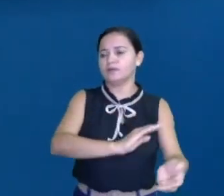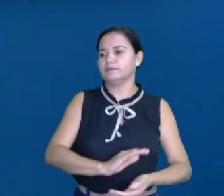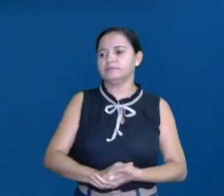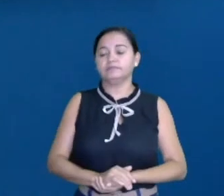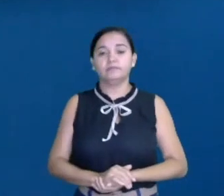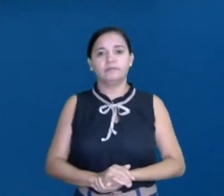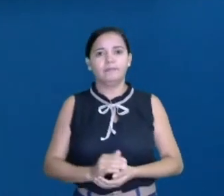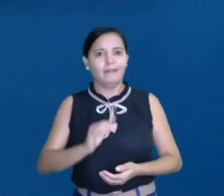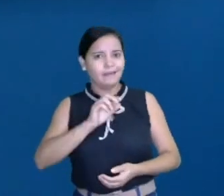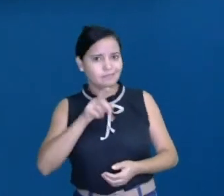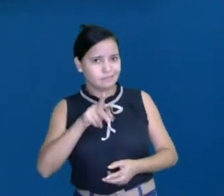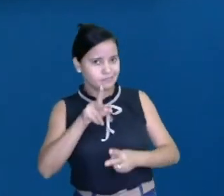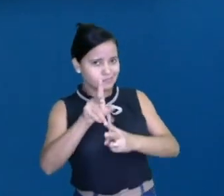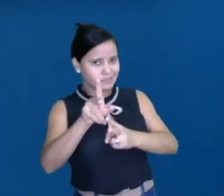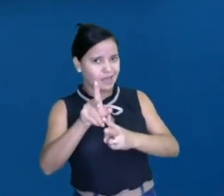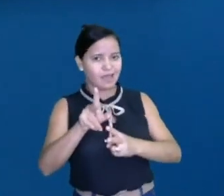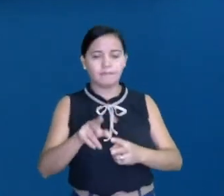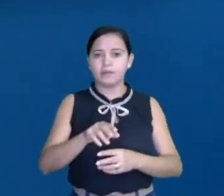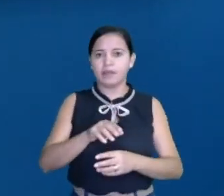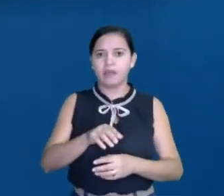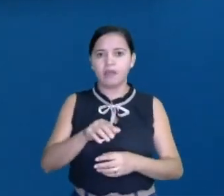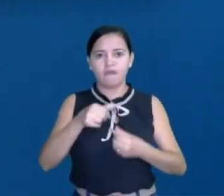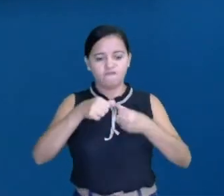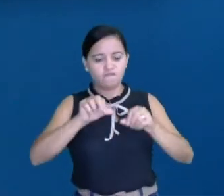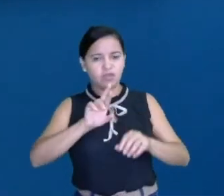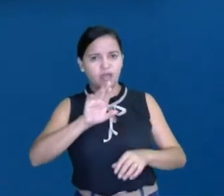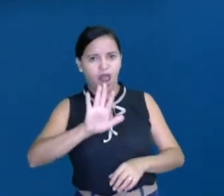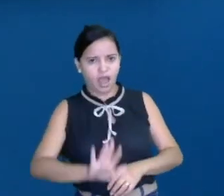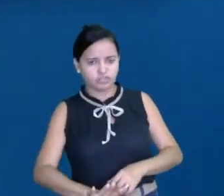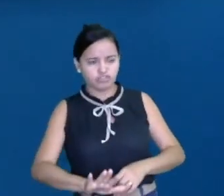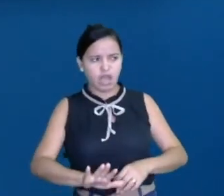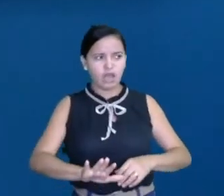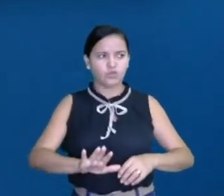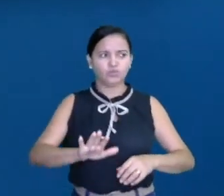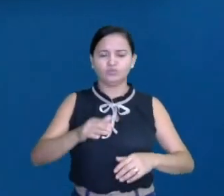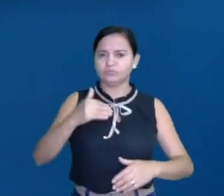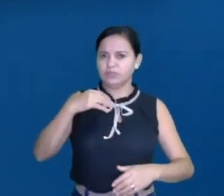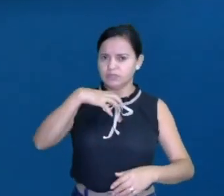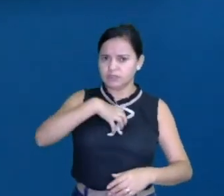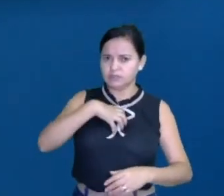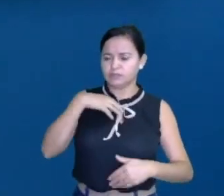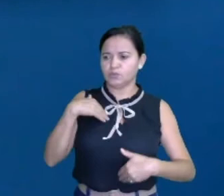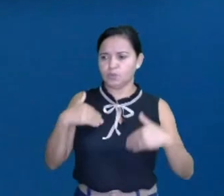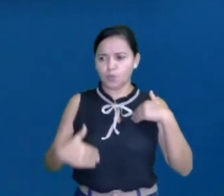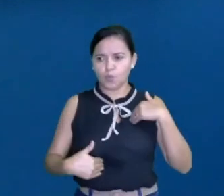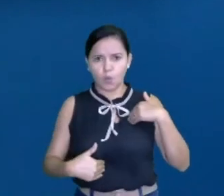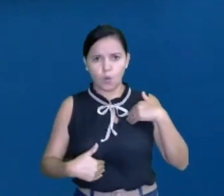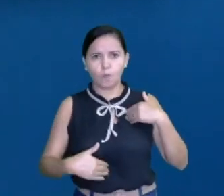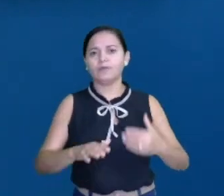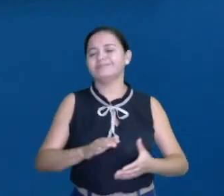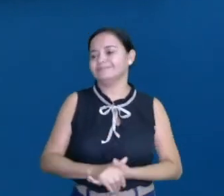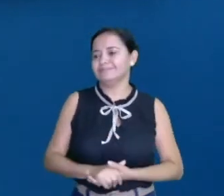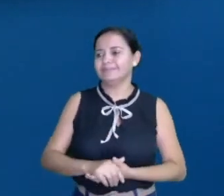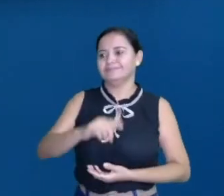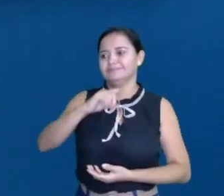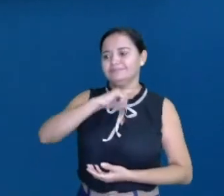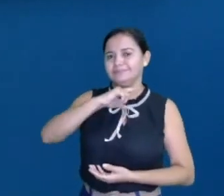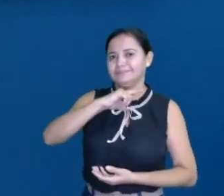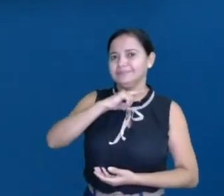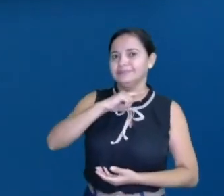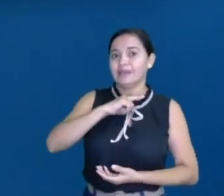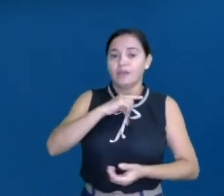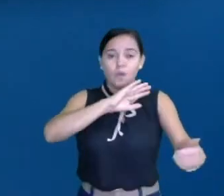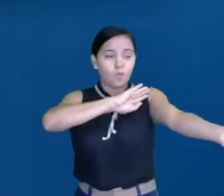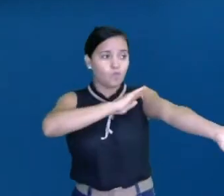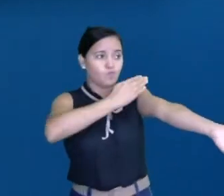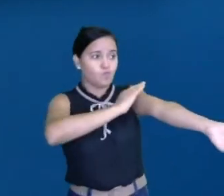relaxa totalmente. Existe um limite mínimo de relaxamento, chamado de tônus muscular. O músculo não